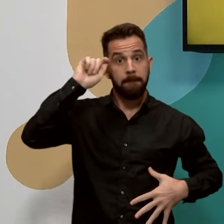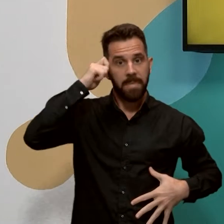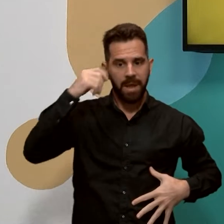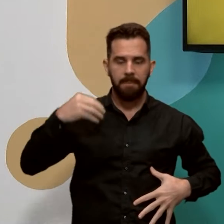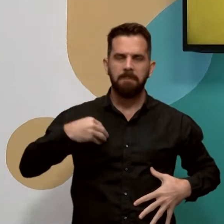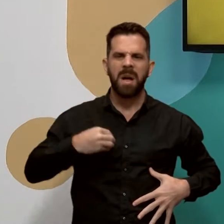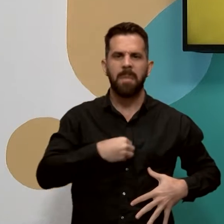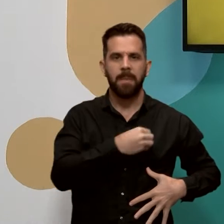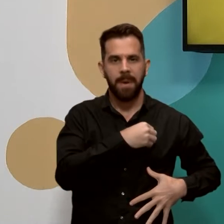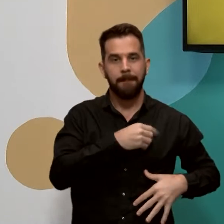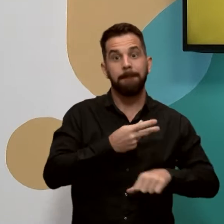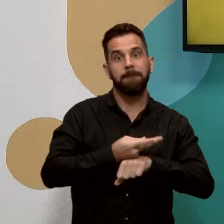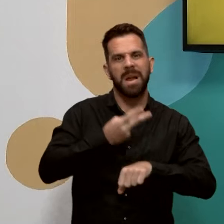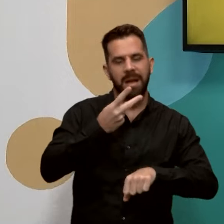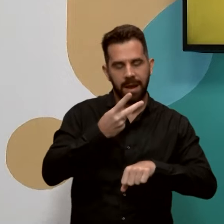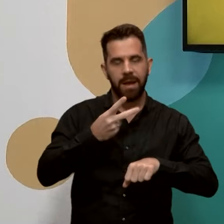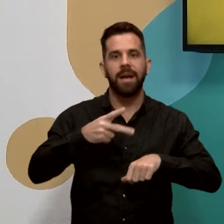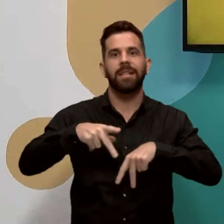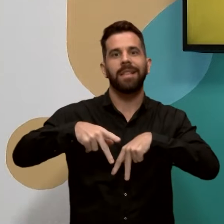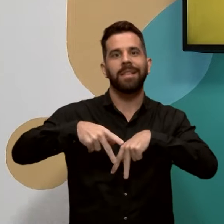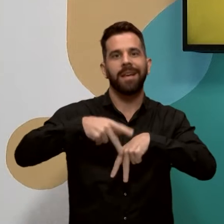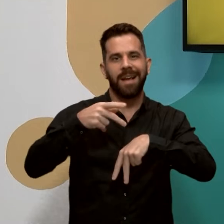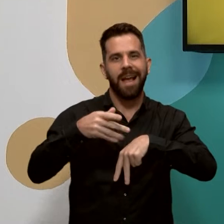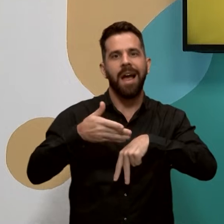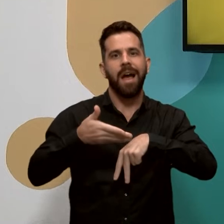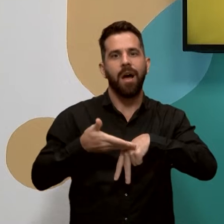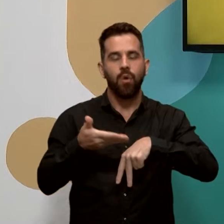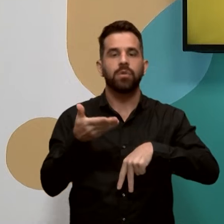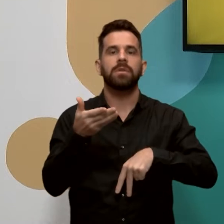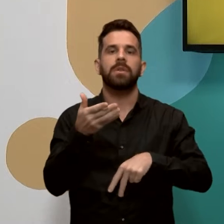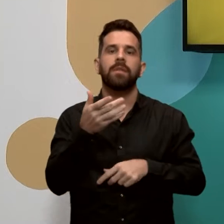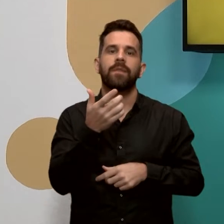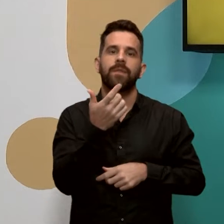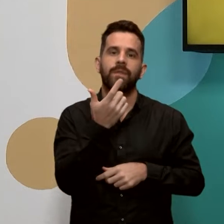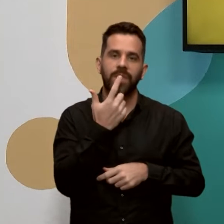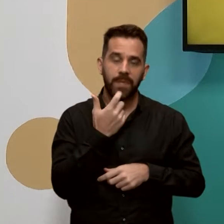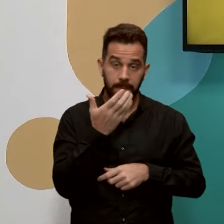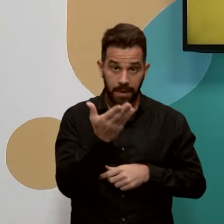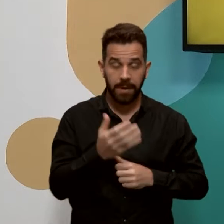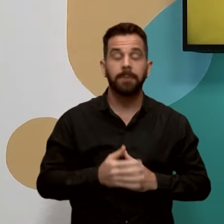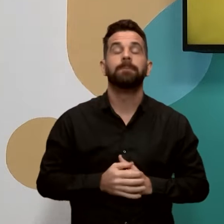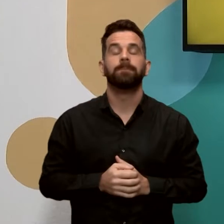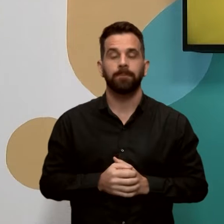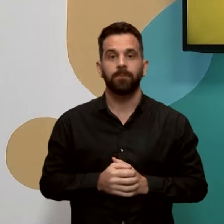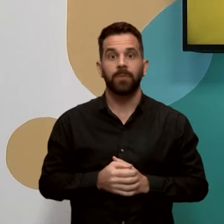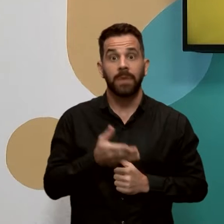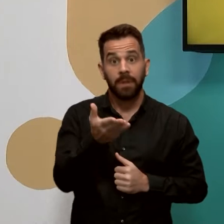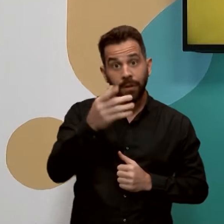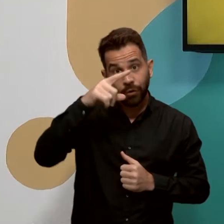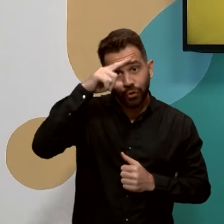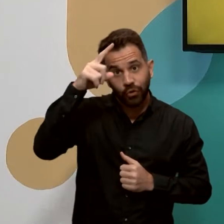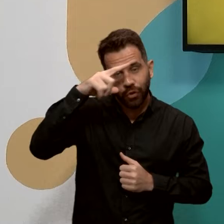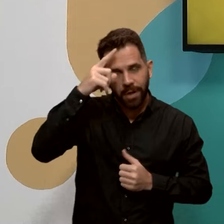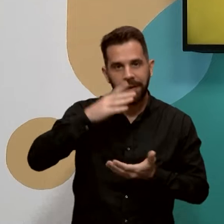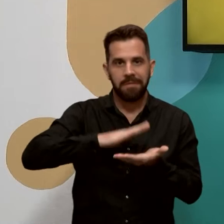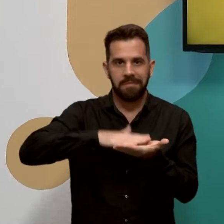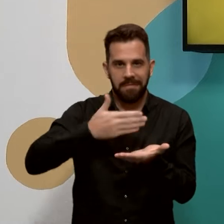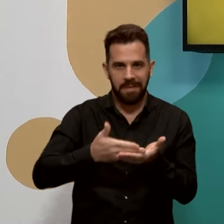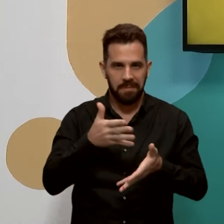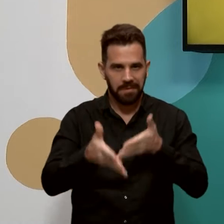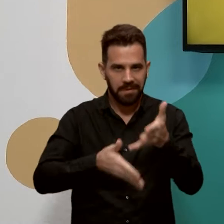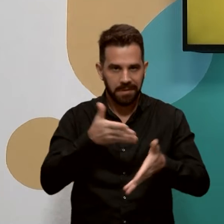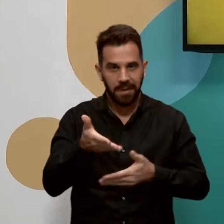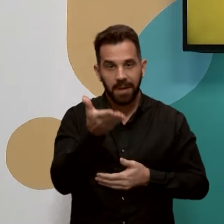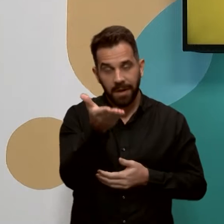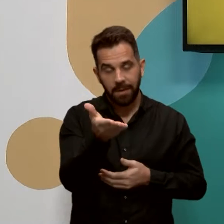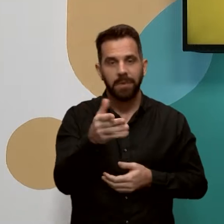calça vermelha. Estou na companhia do professor Diego Barbosa, fazendo a nossa interpretação para Libras. Professor Diego